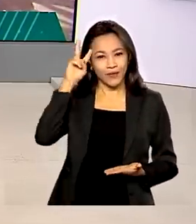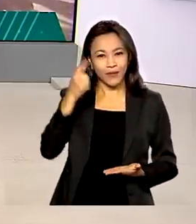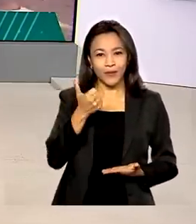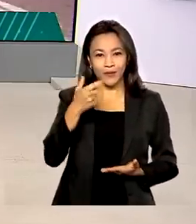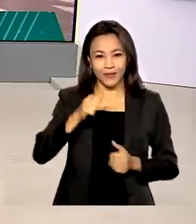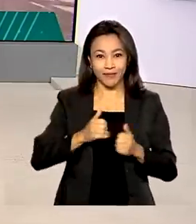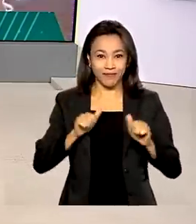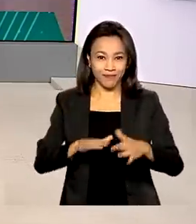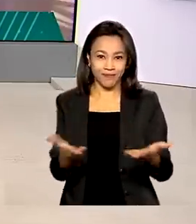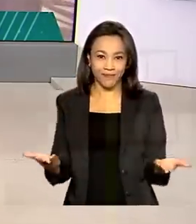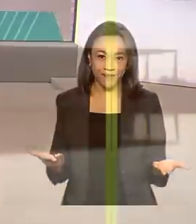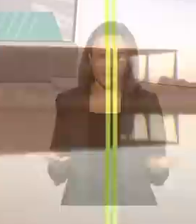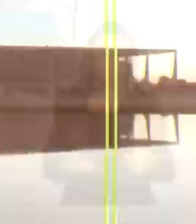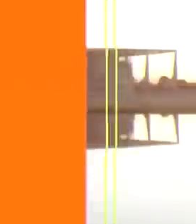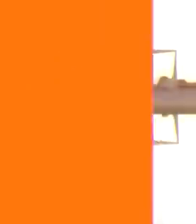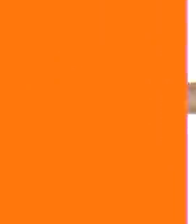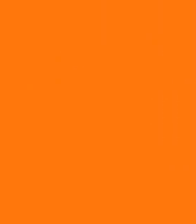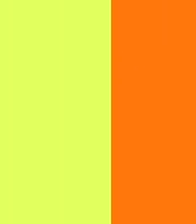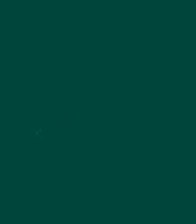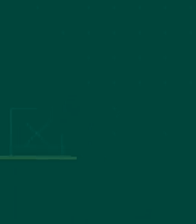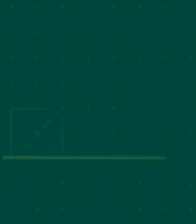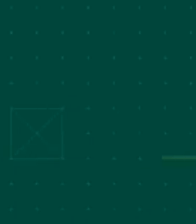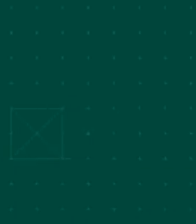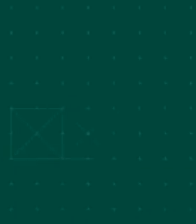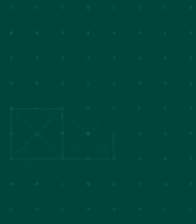Dia já está no ar.